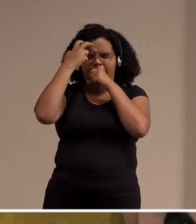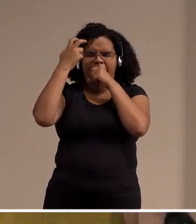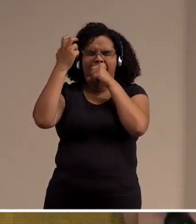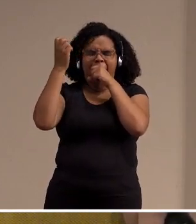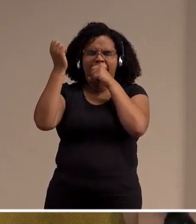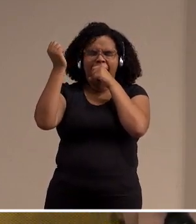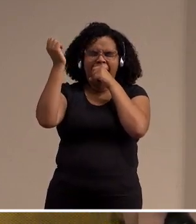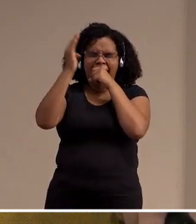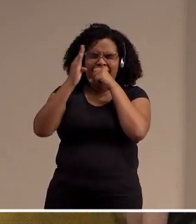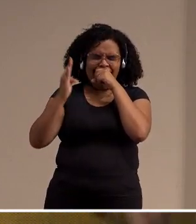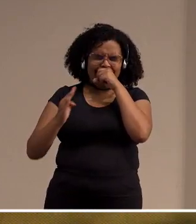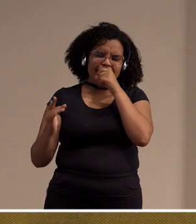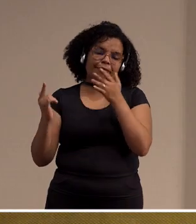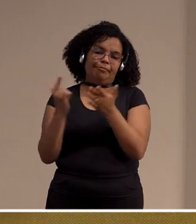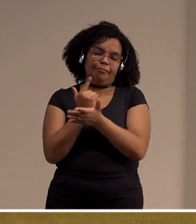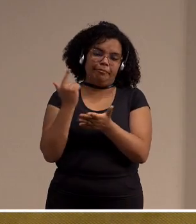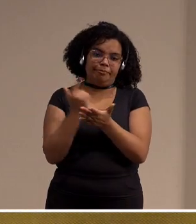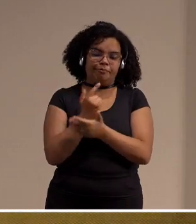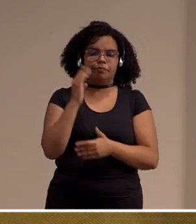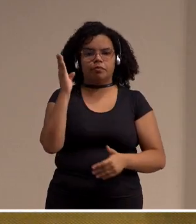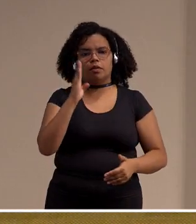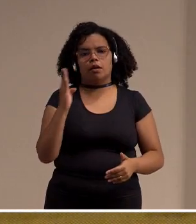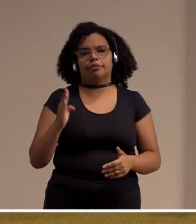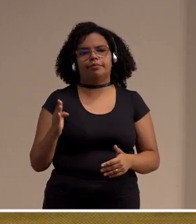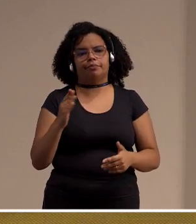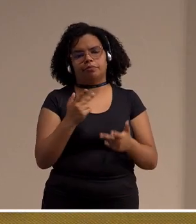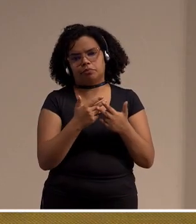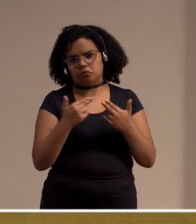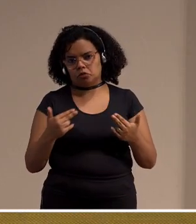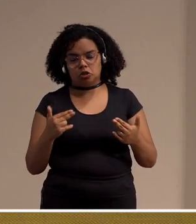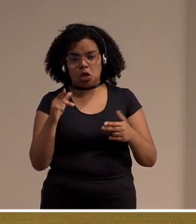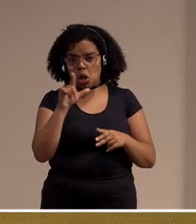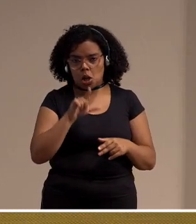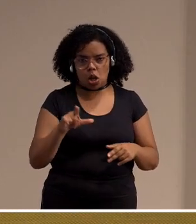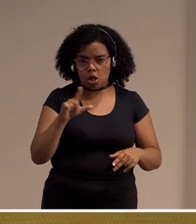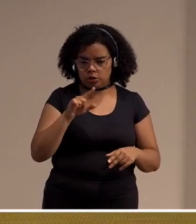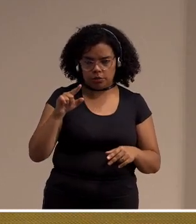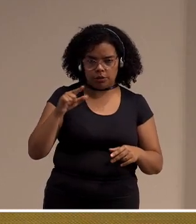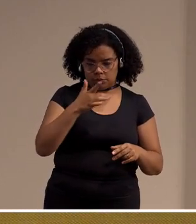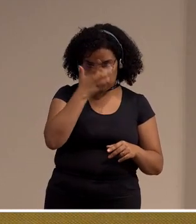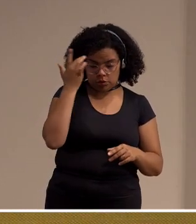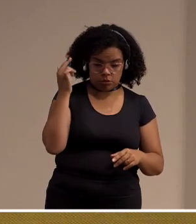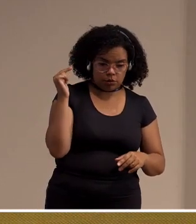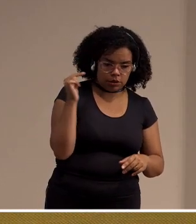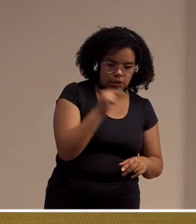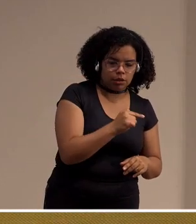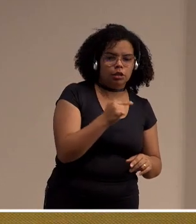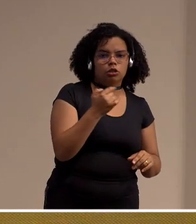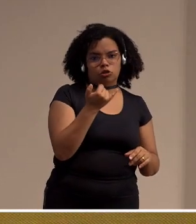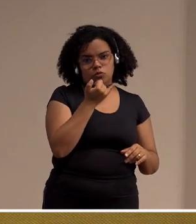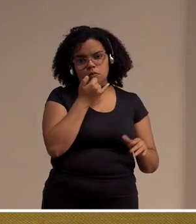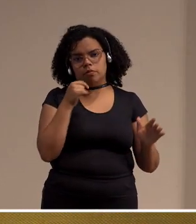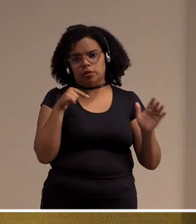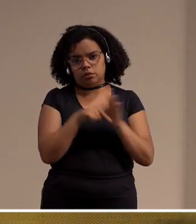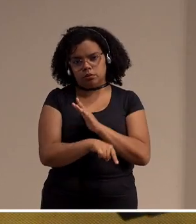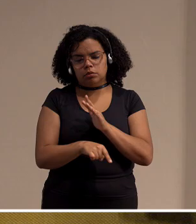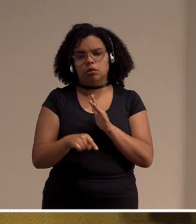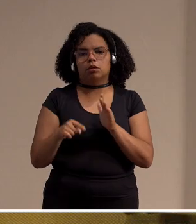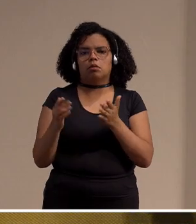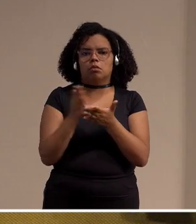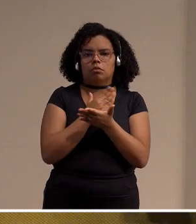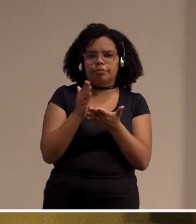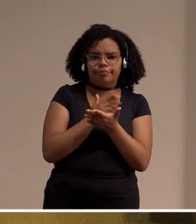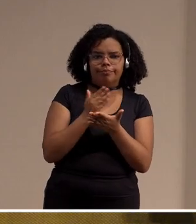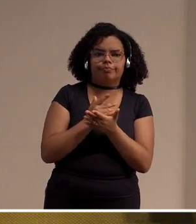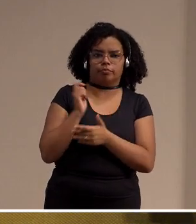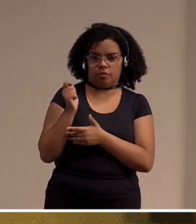para a gente aqui. Pido desculpas, sino porque en Argentina o primer libro da literatura argentina é Matadero, que é